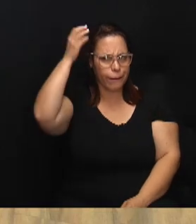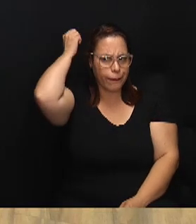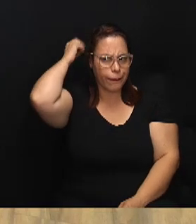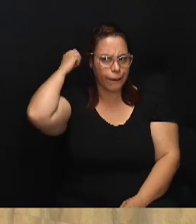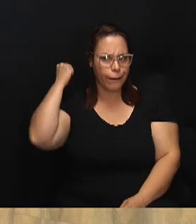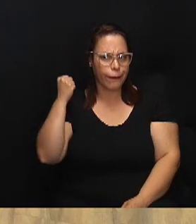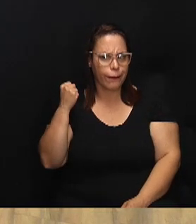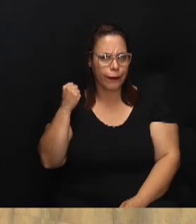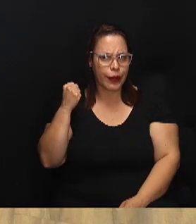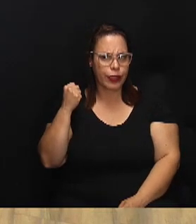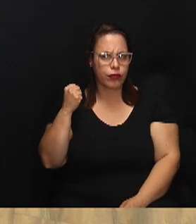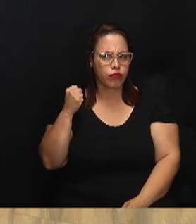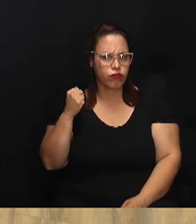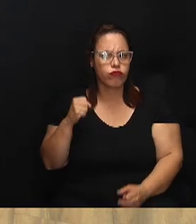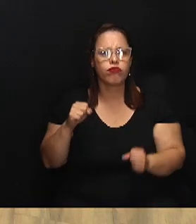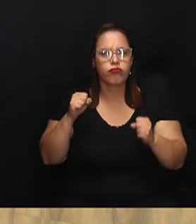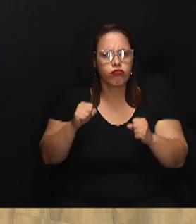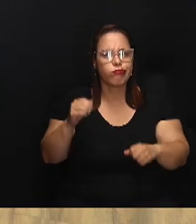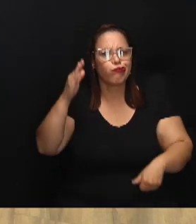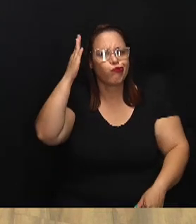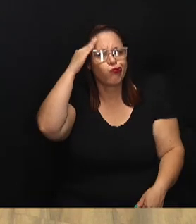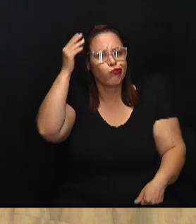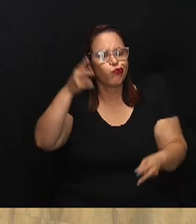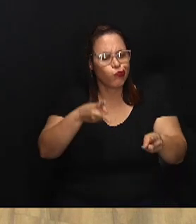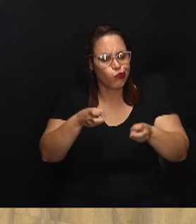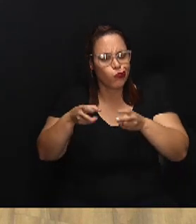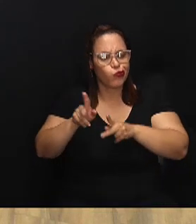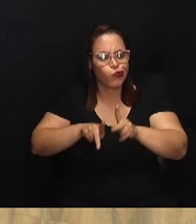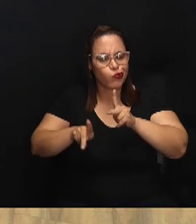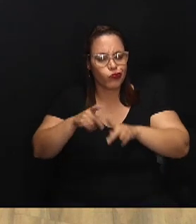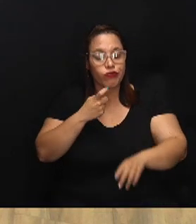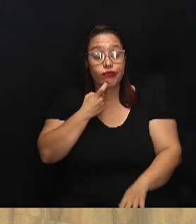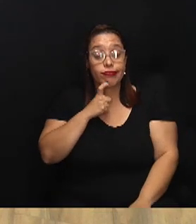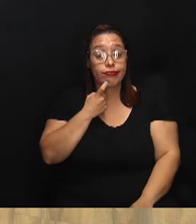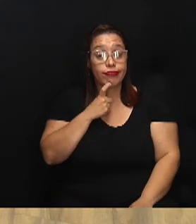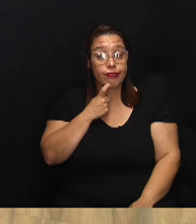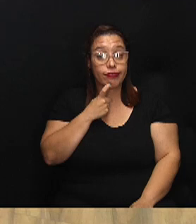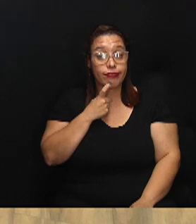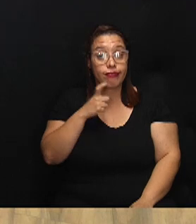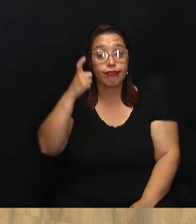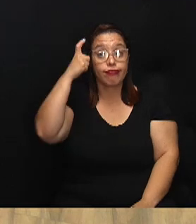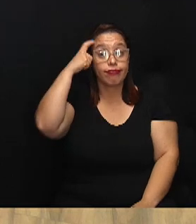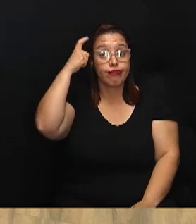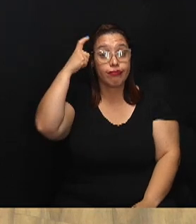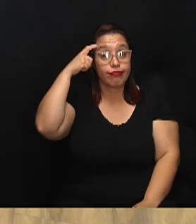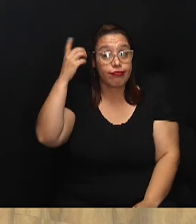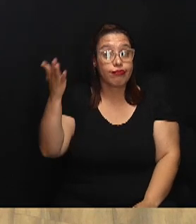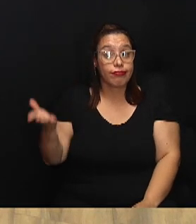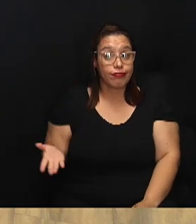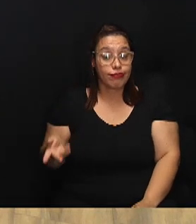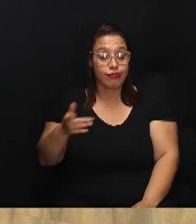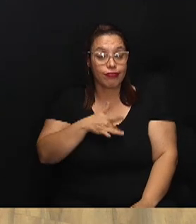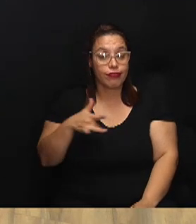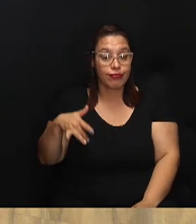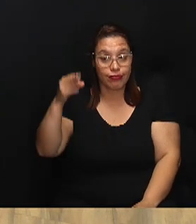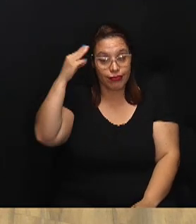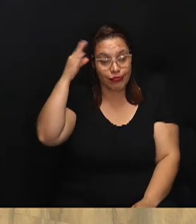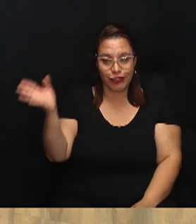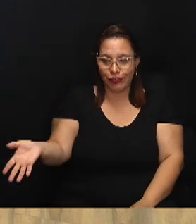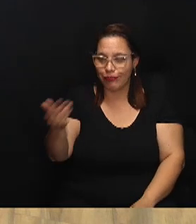acionar a Rúbia, para que a gente perceba aqui o que a população de Campinas pensa a respeito da saúde mental. Vamos